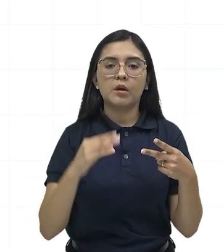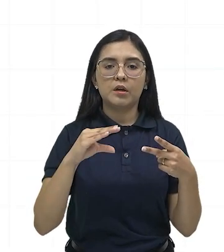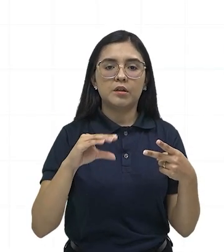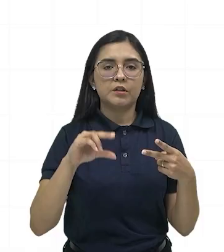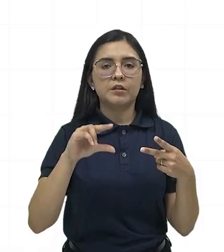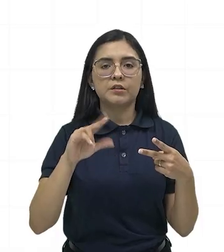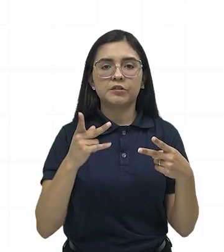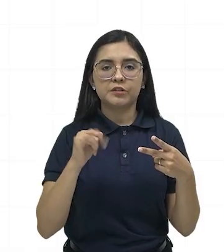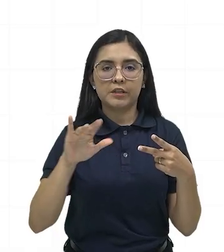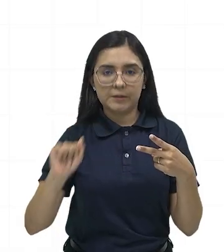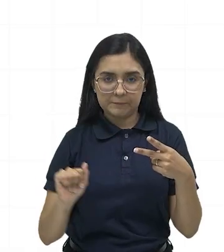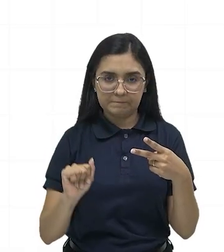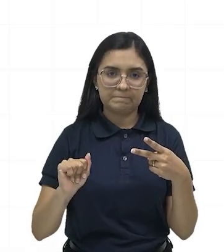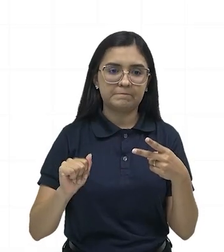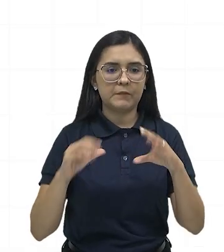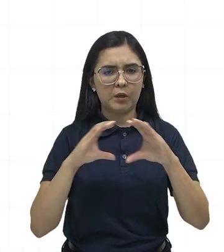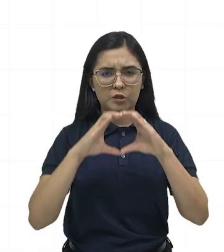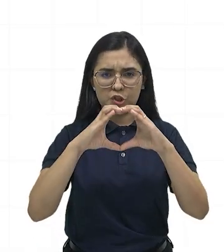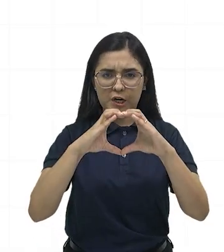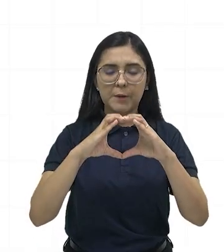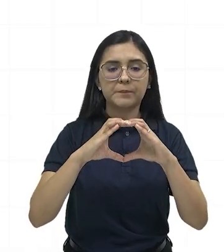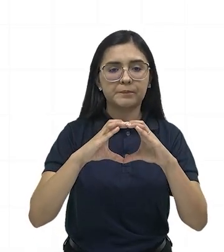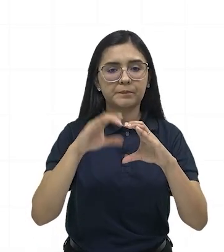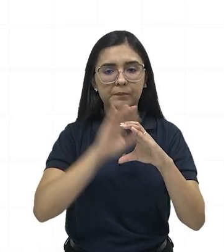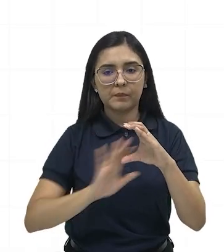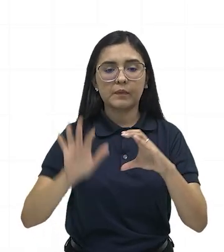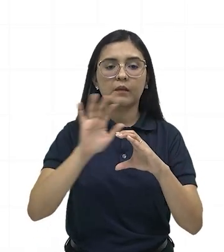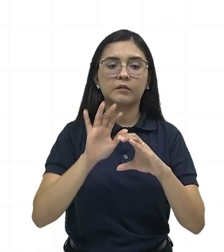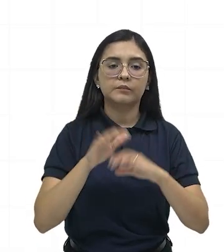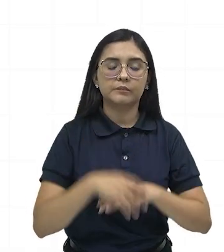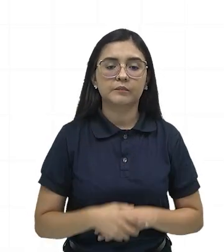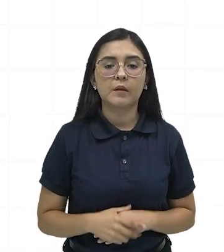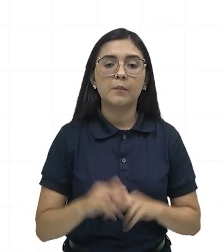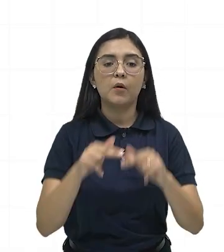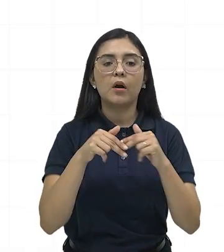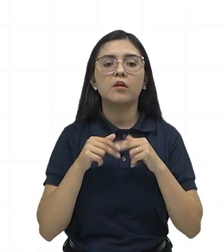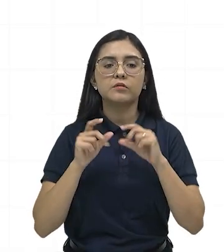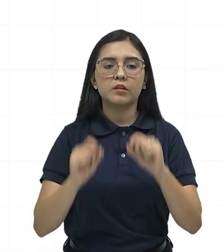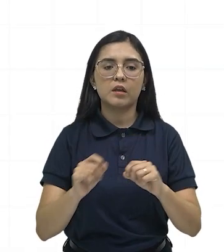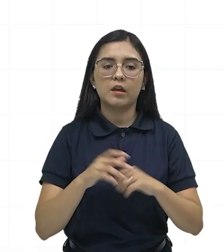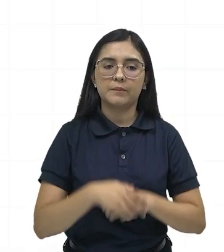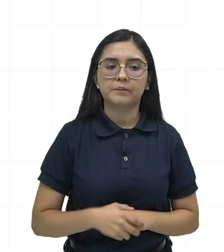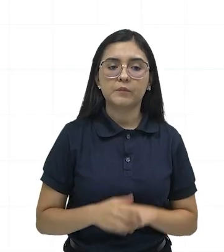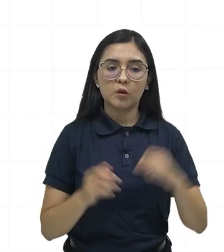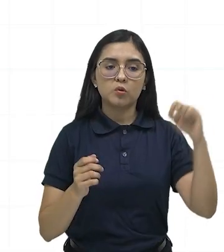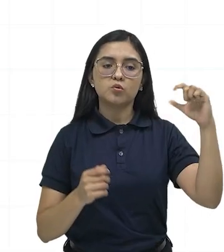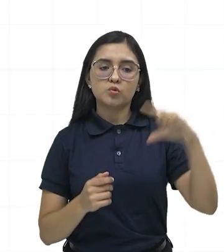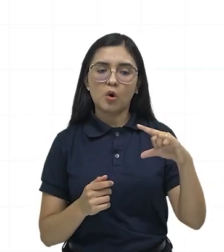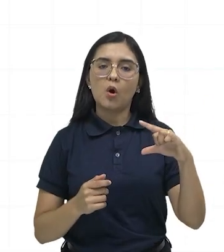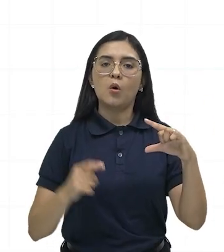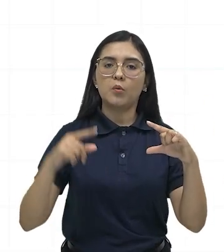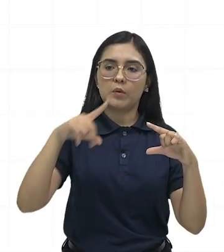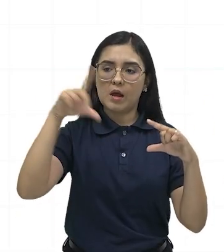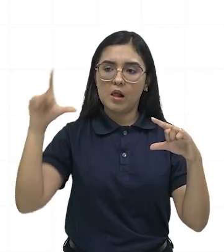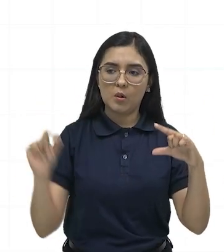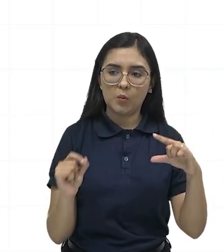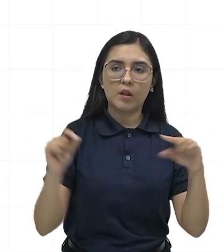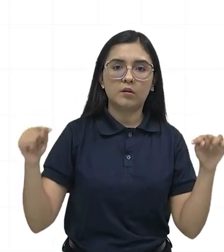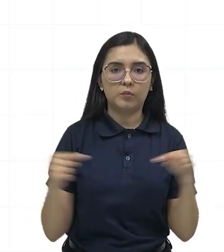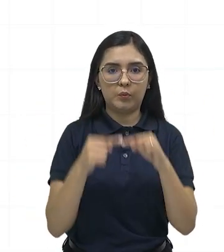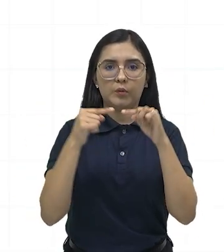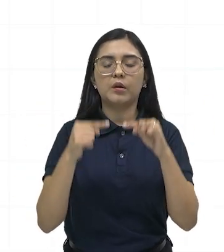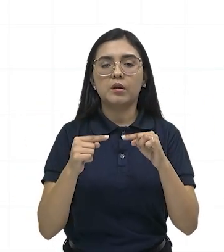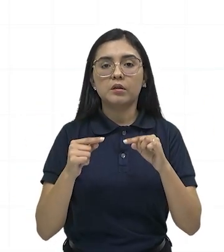do posicionamento terrestre entre o Sol e a Lua. Então, olha aí, para que ela ocorra, para que a